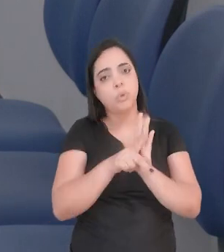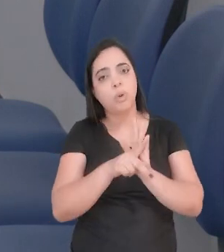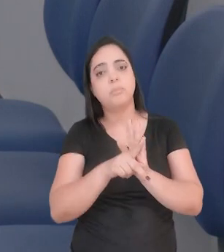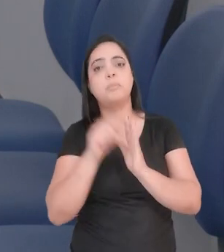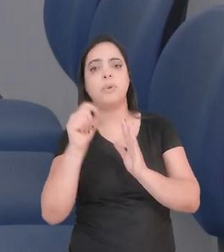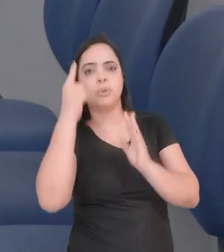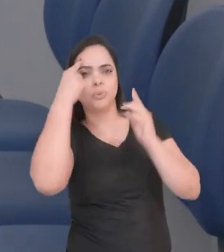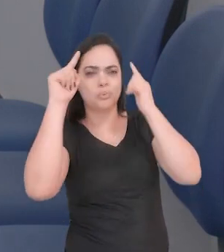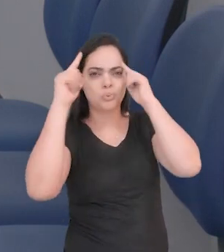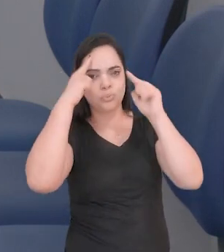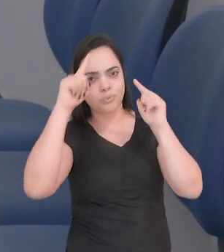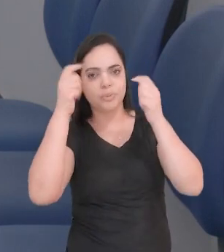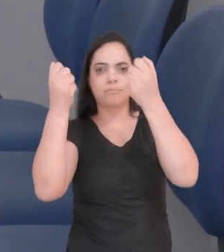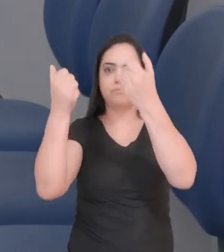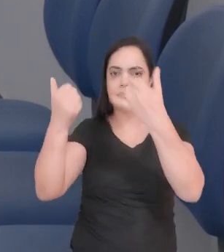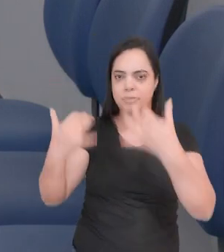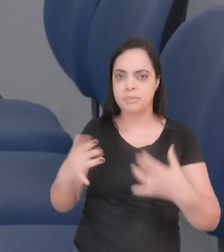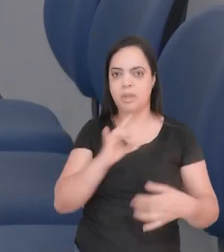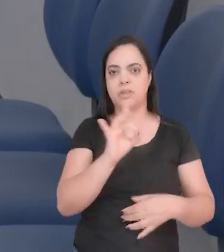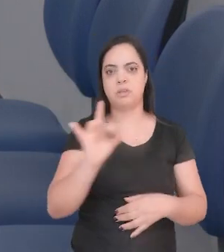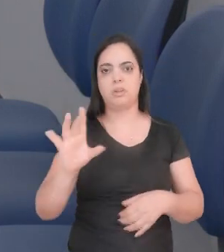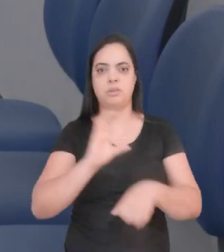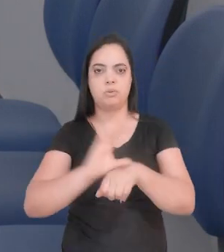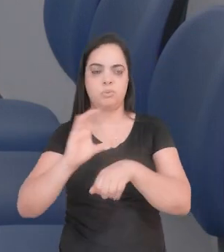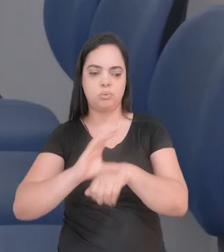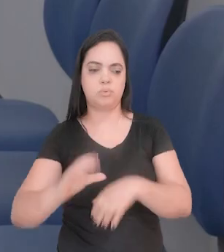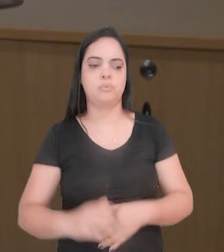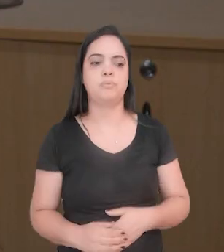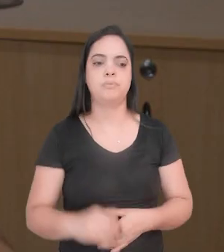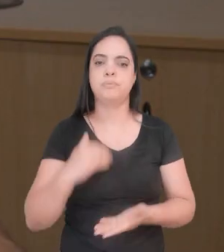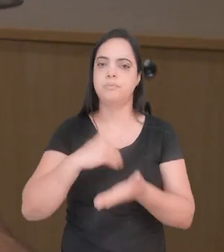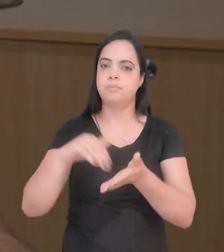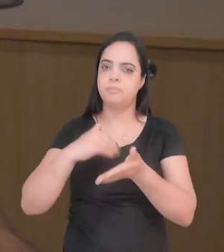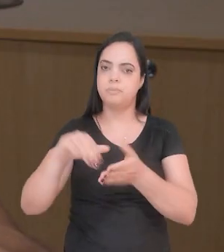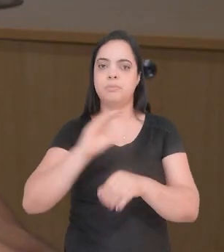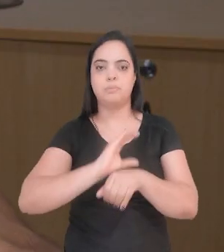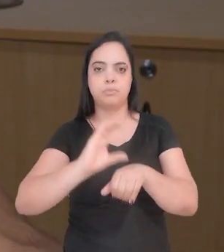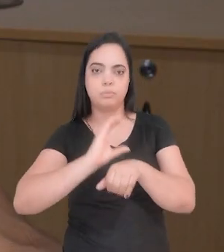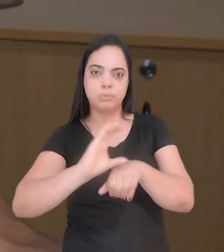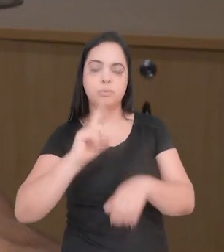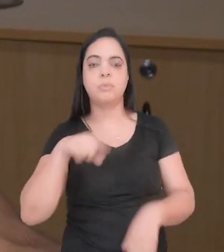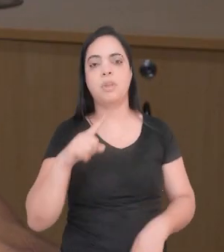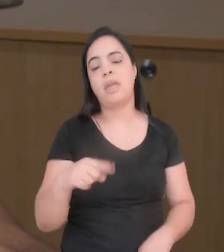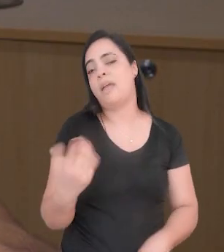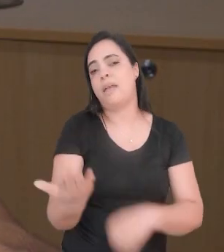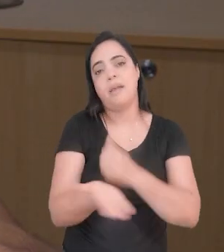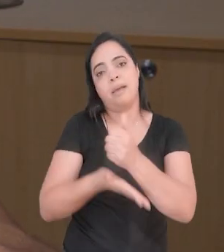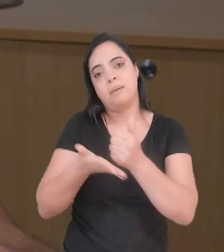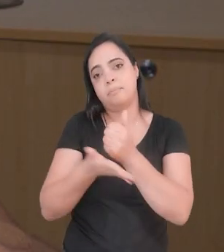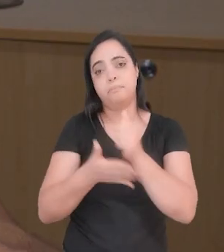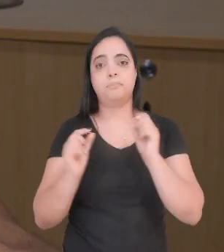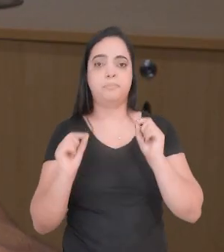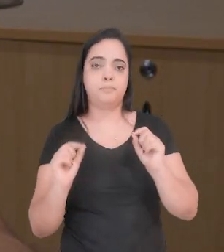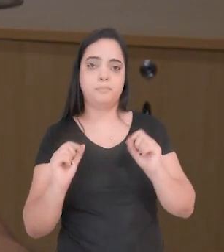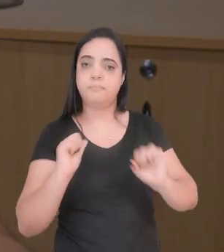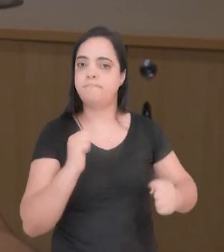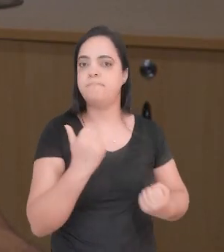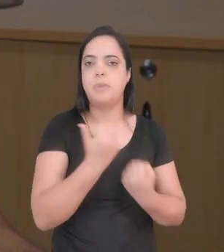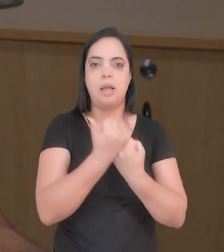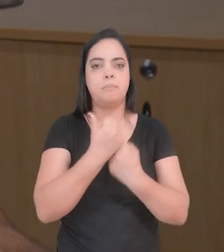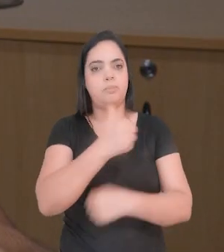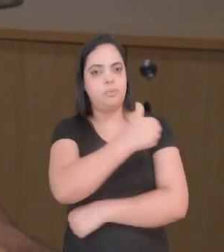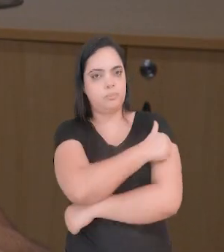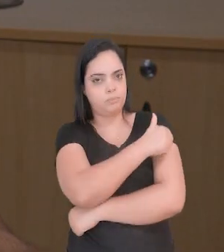secretaria destinada a tirar dúvidas mais específicas de cada curso a secretaria do curso ela é basicamente